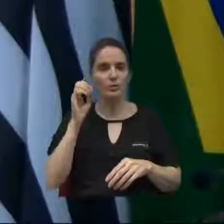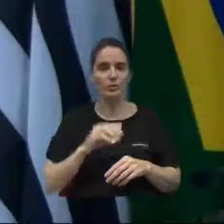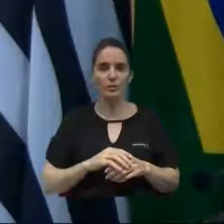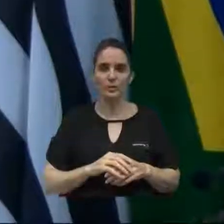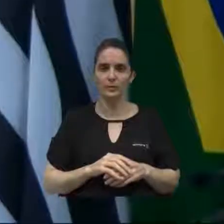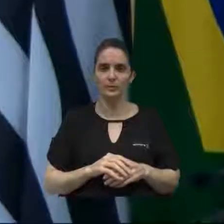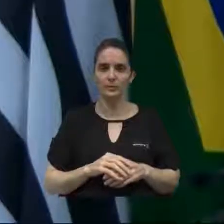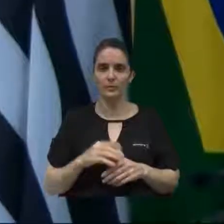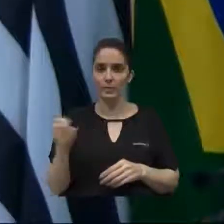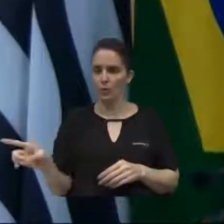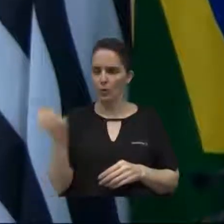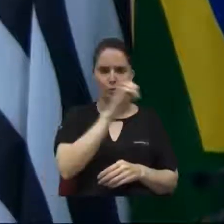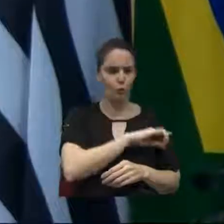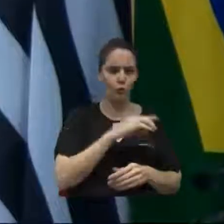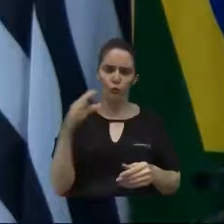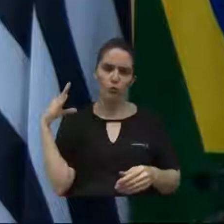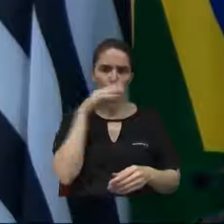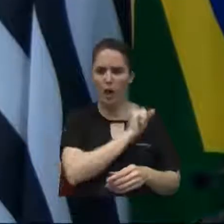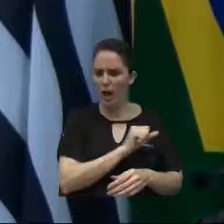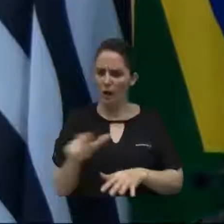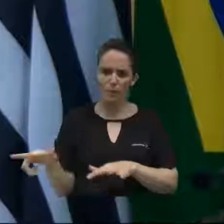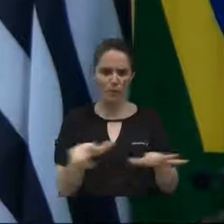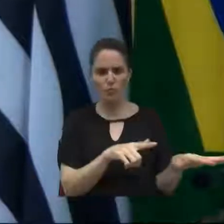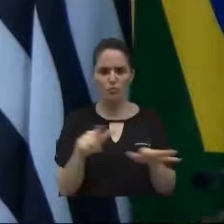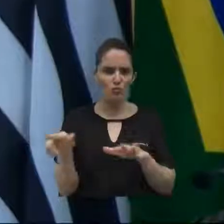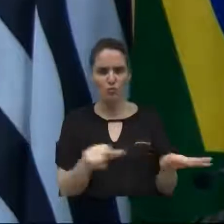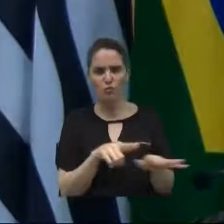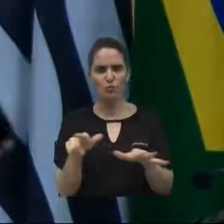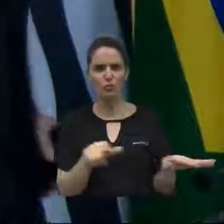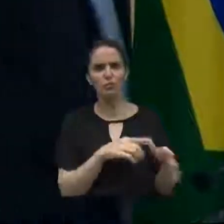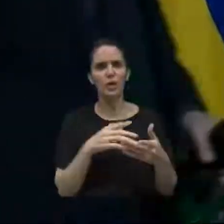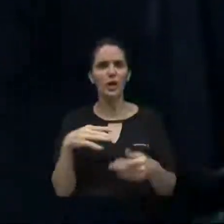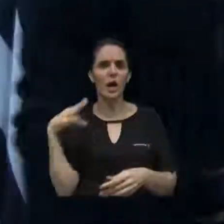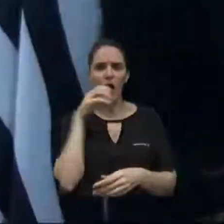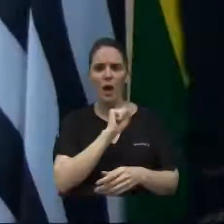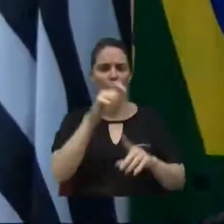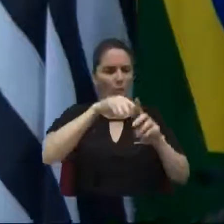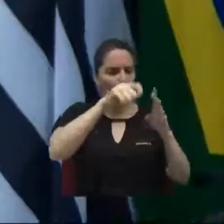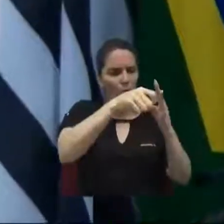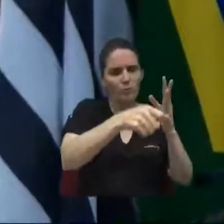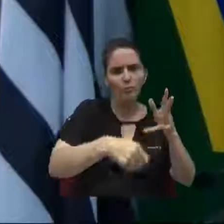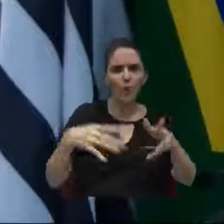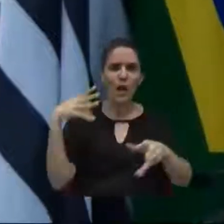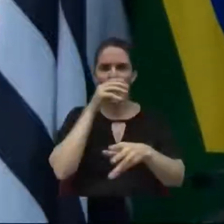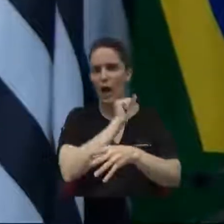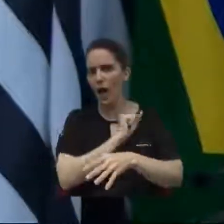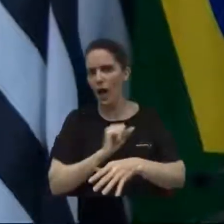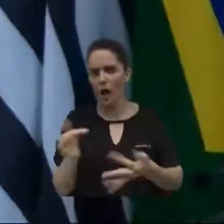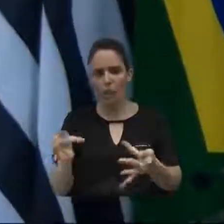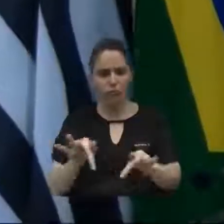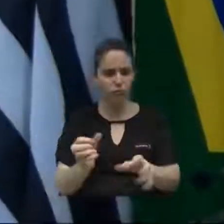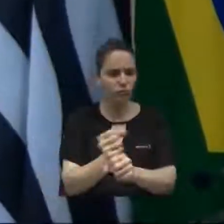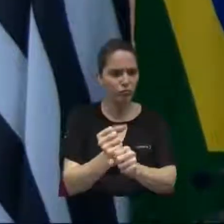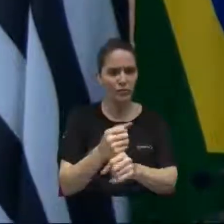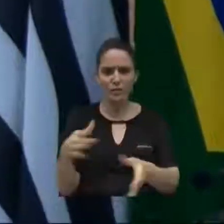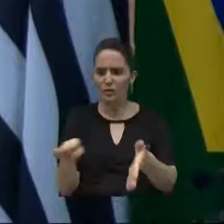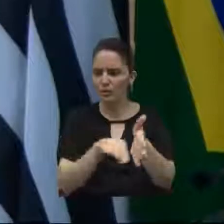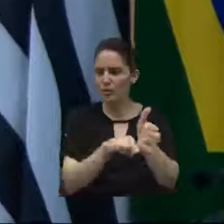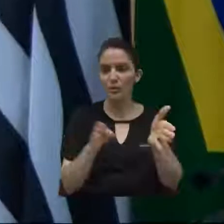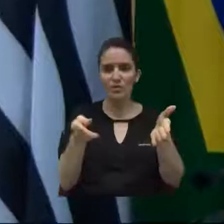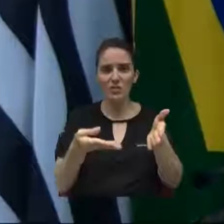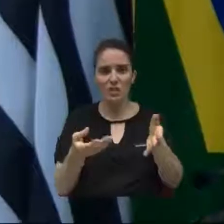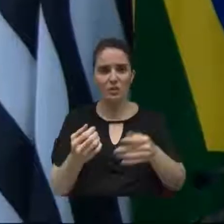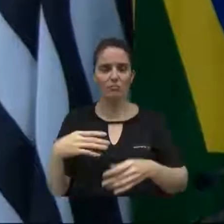dia que passa rápido, é a semana que passa rápido, é o mês, é o fim de ano que chega rápido. E o